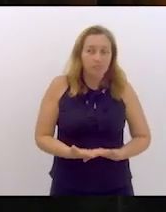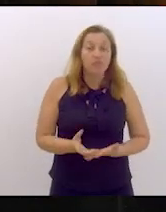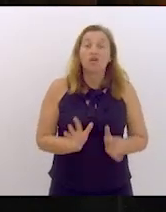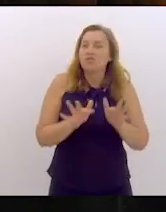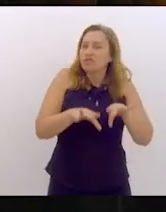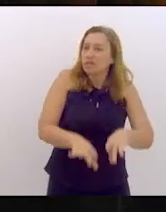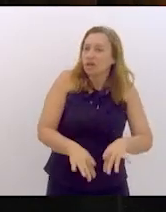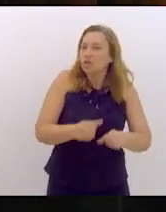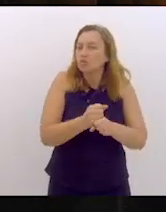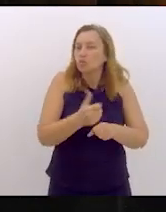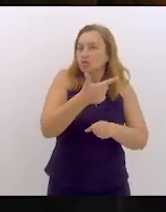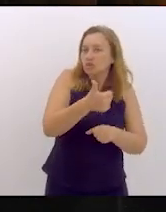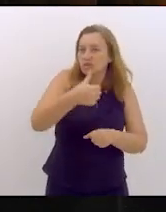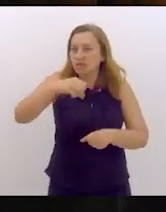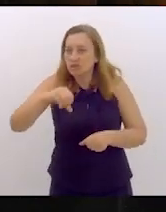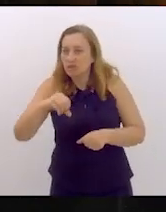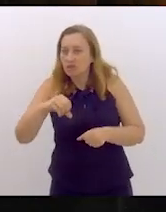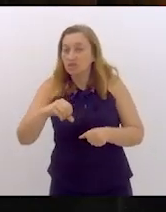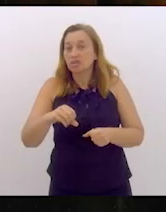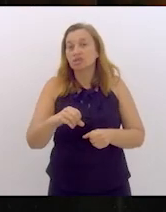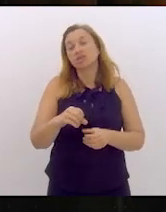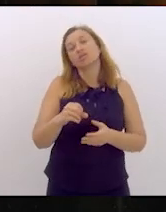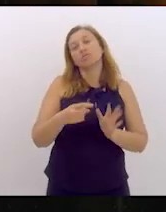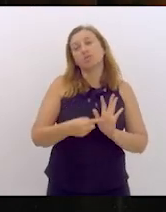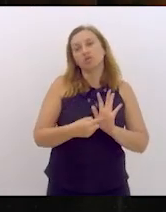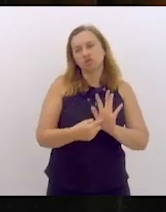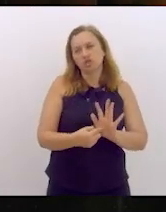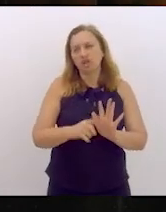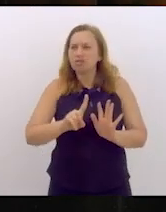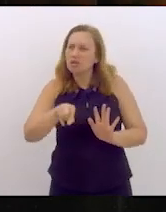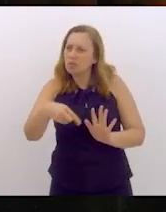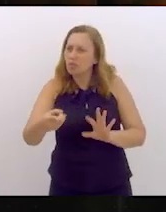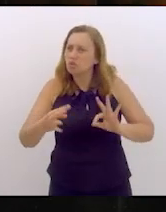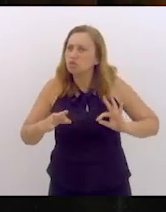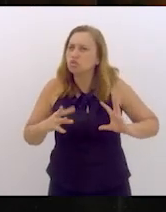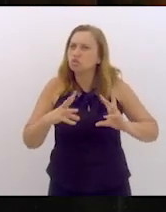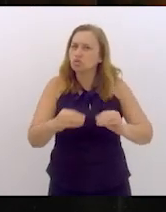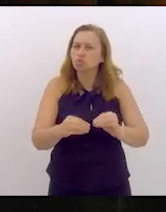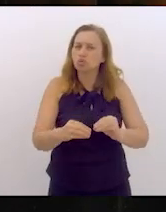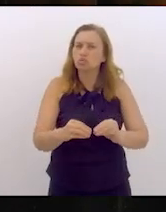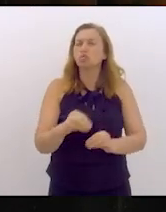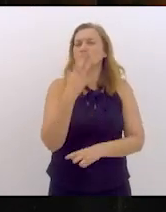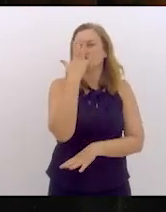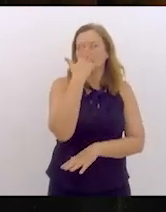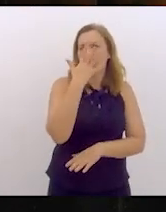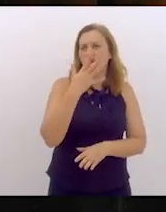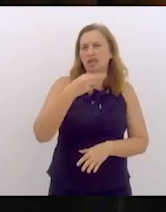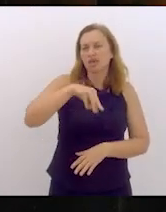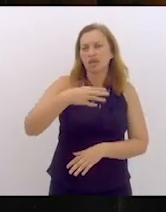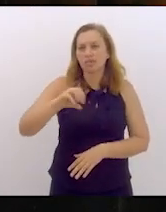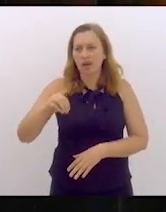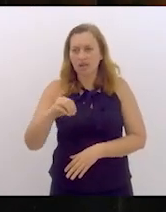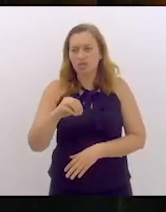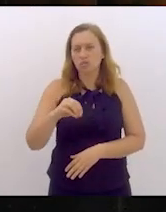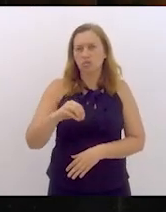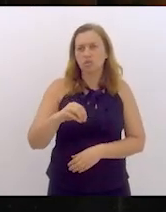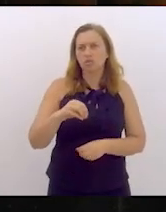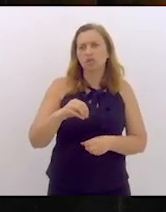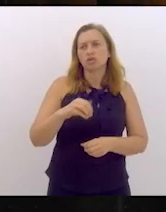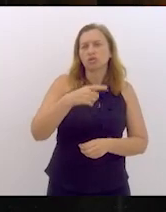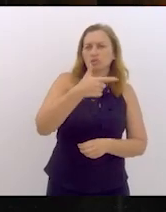final de 19 e os fatos concretos estouraram em fevereiro março de